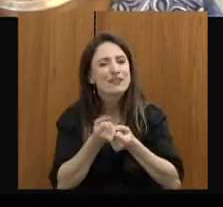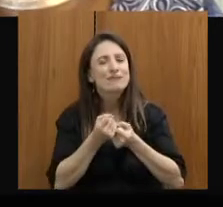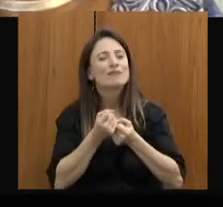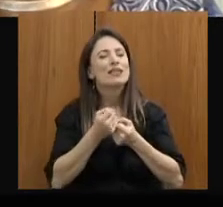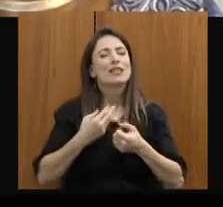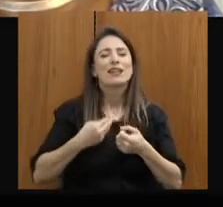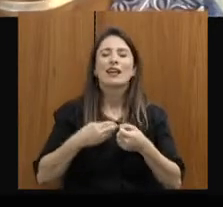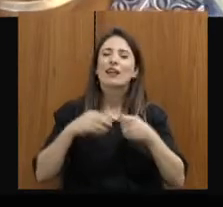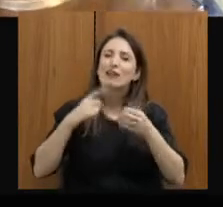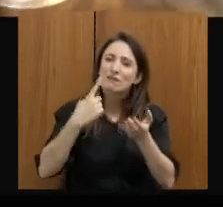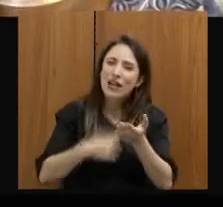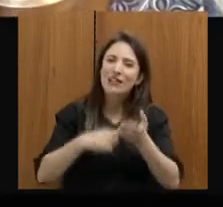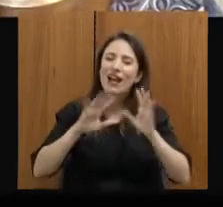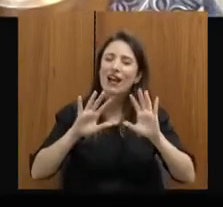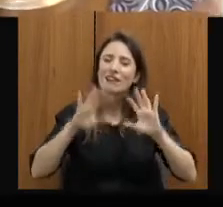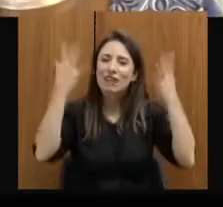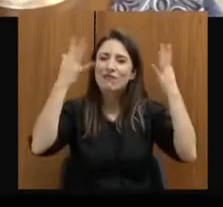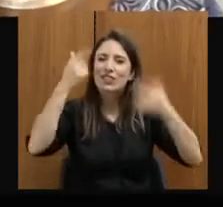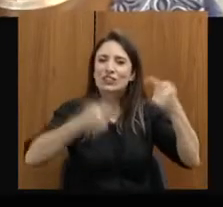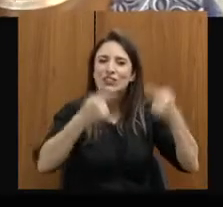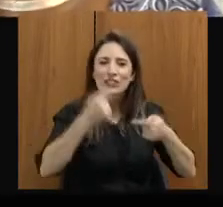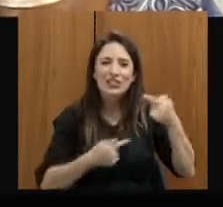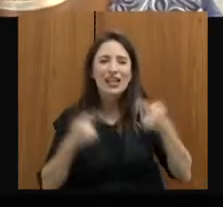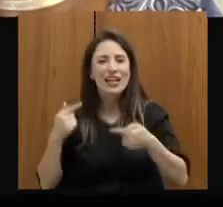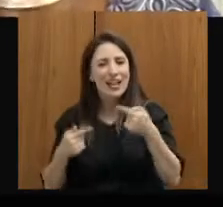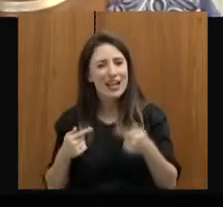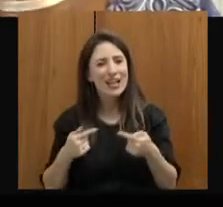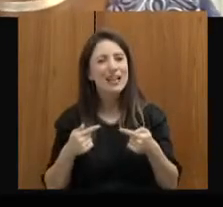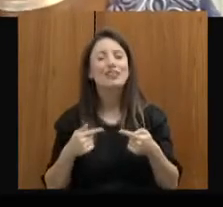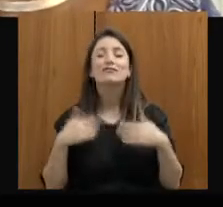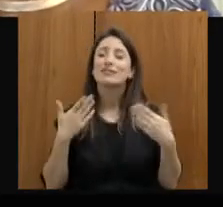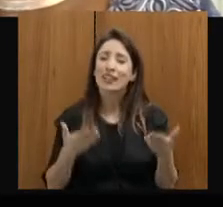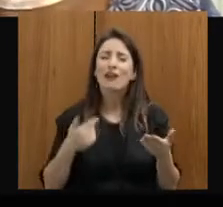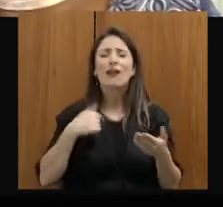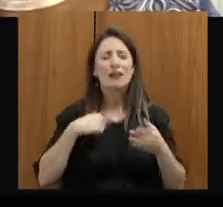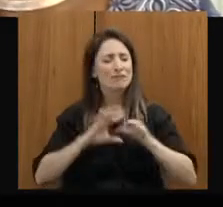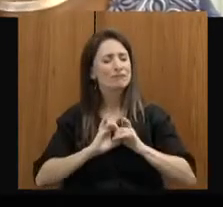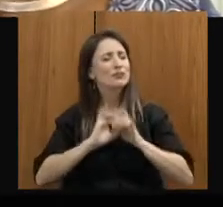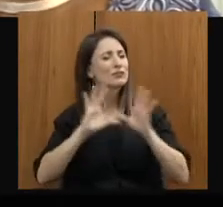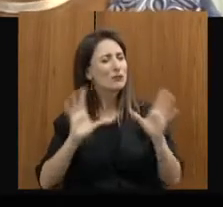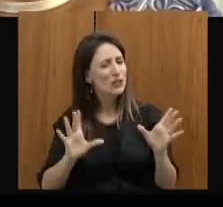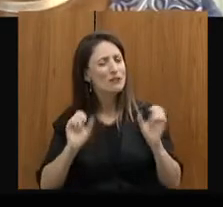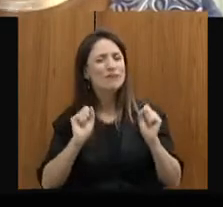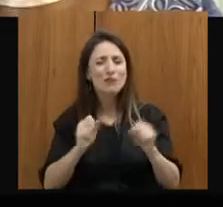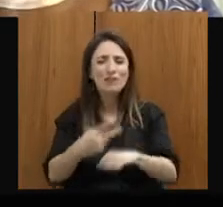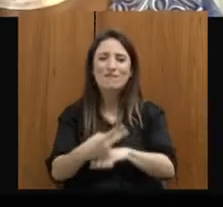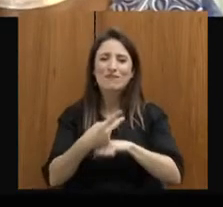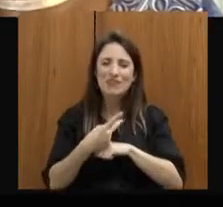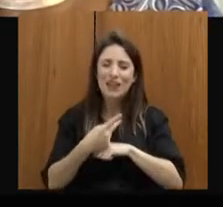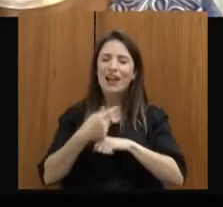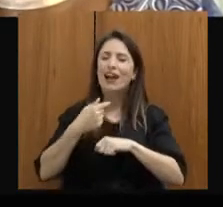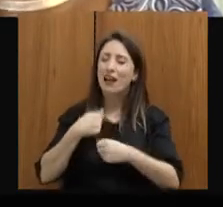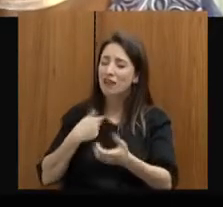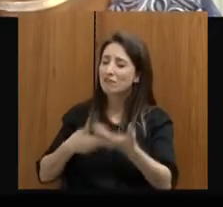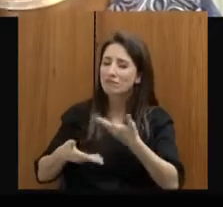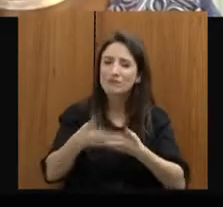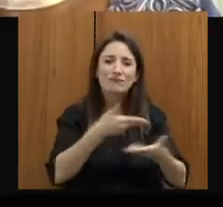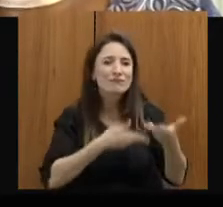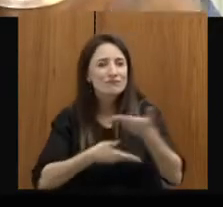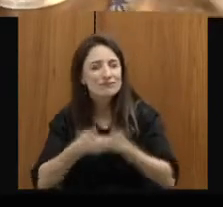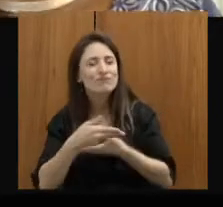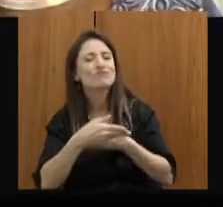estar aqui com vocês e seguimos à disposição para compartilhar outros documentos e apresentar outras